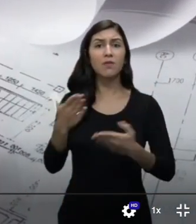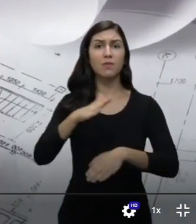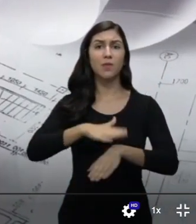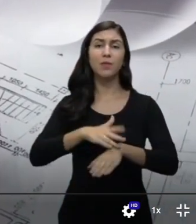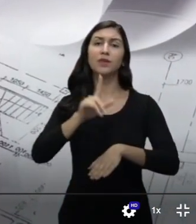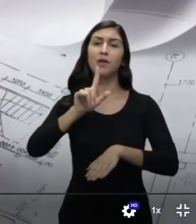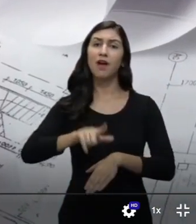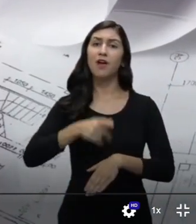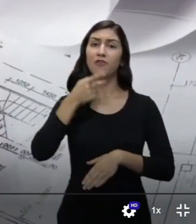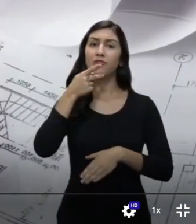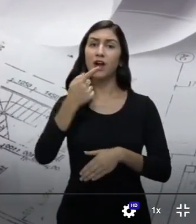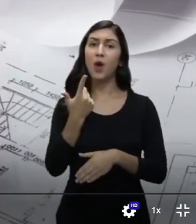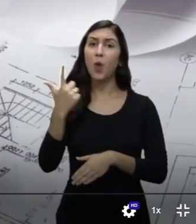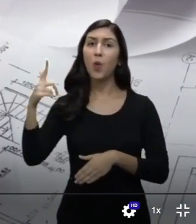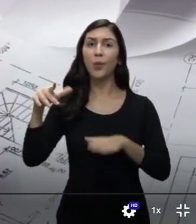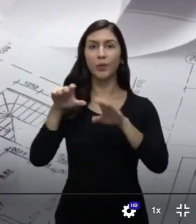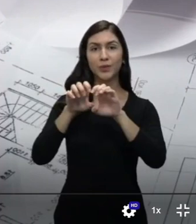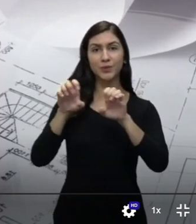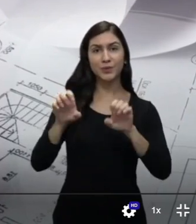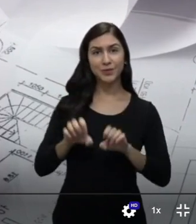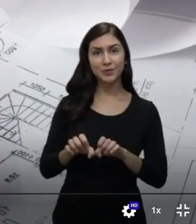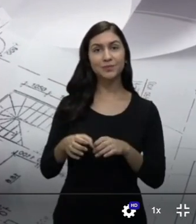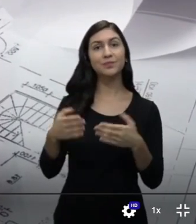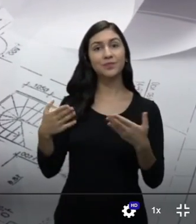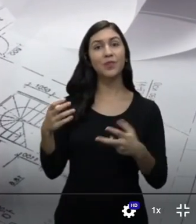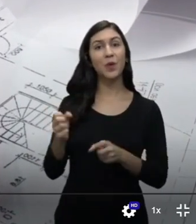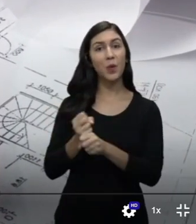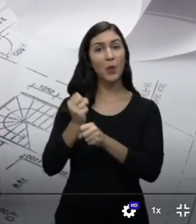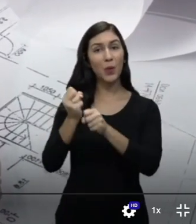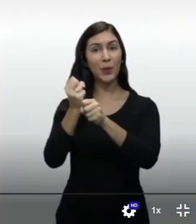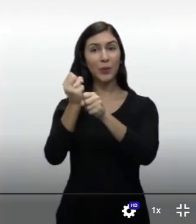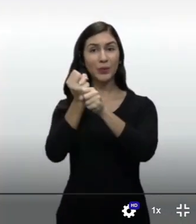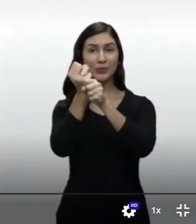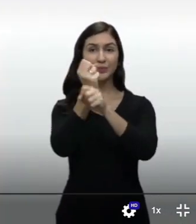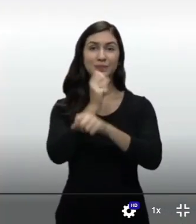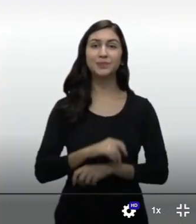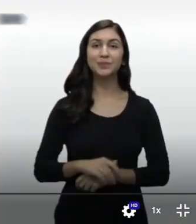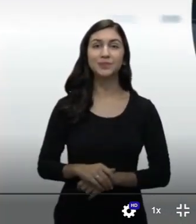é dimensionar outra estrutura, a da construção civil.